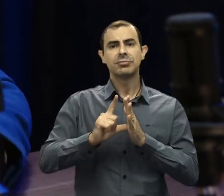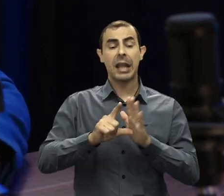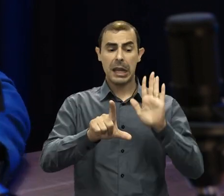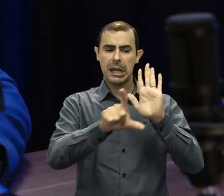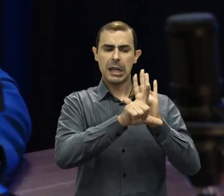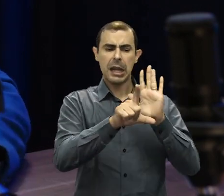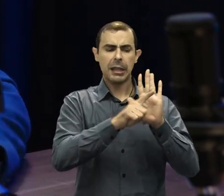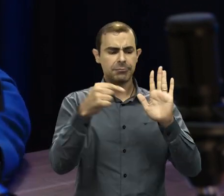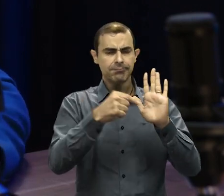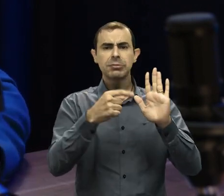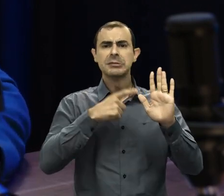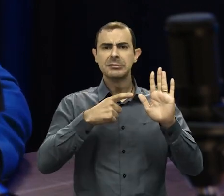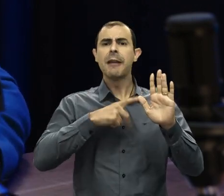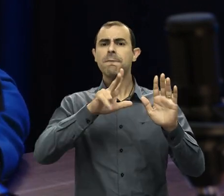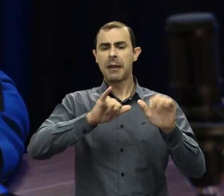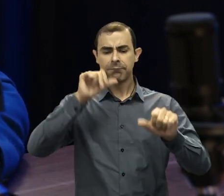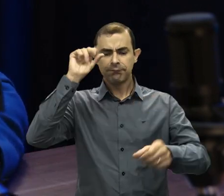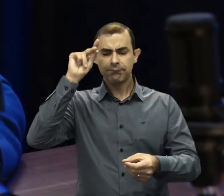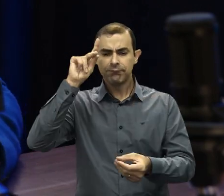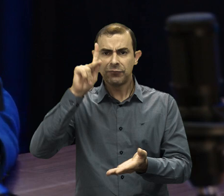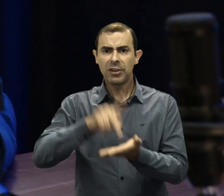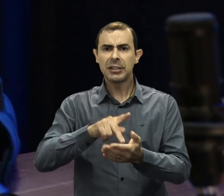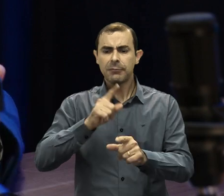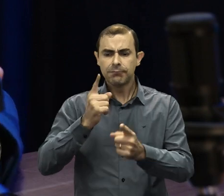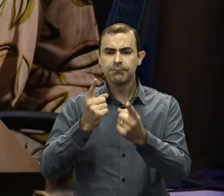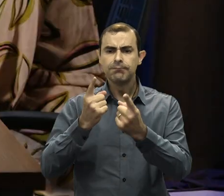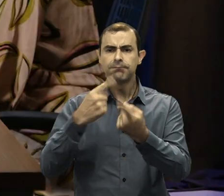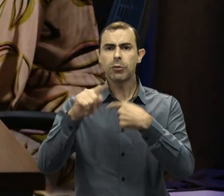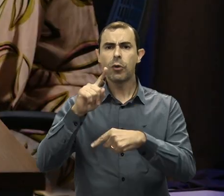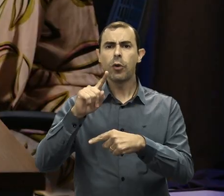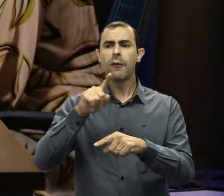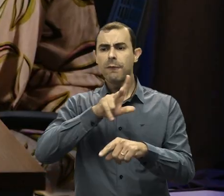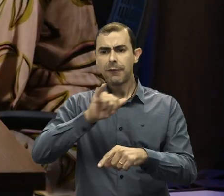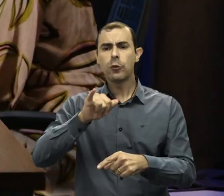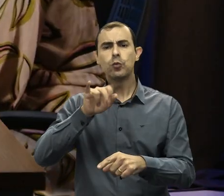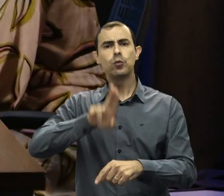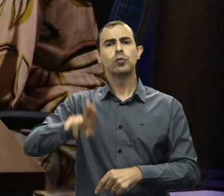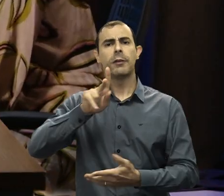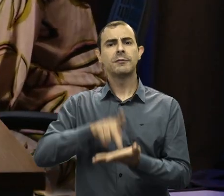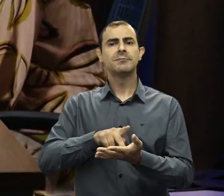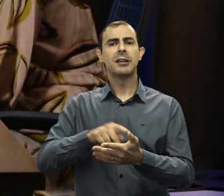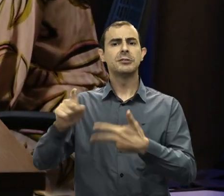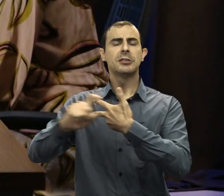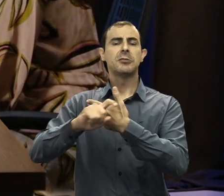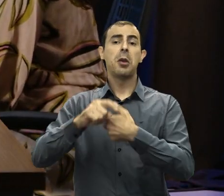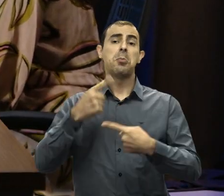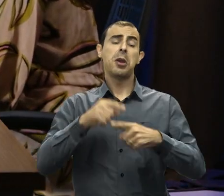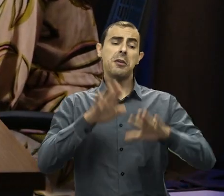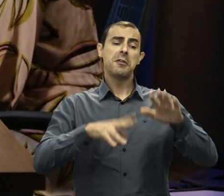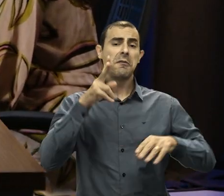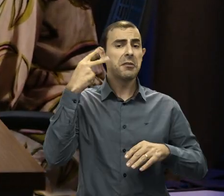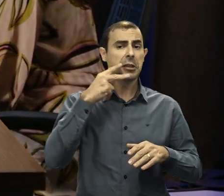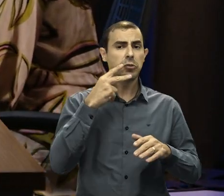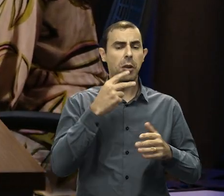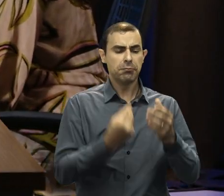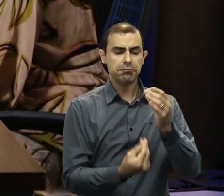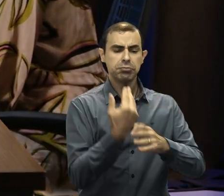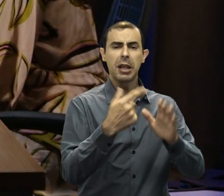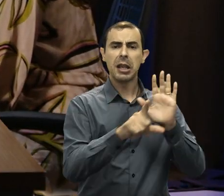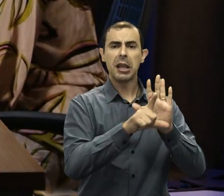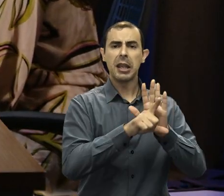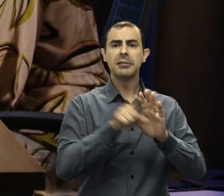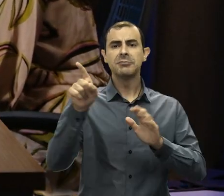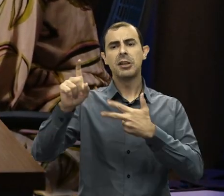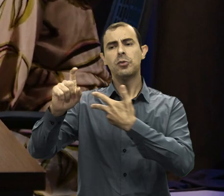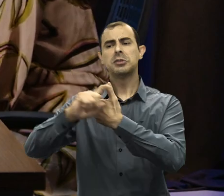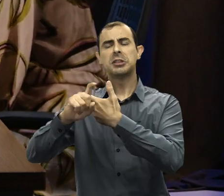que vão fazer a diferença no dia a dia e legislações que vão ser aplicadas pelo Executivo. Porque às vezes o vereador faz uma lei que o Executivo não vai